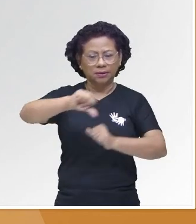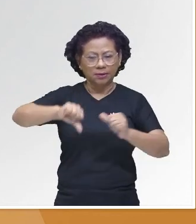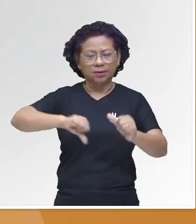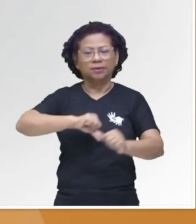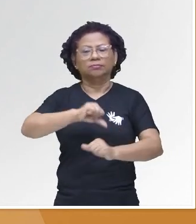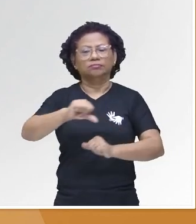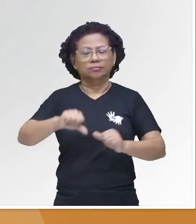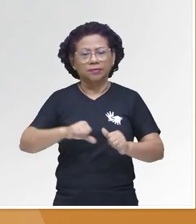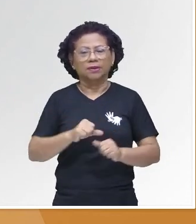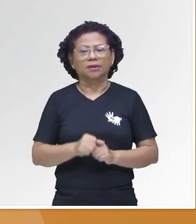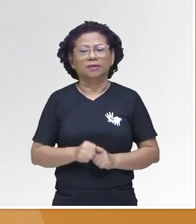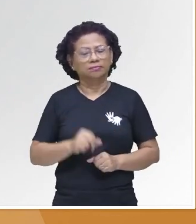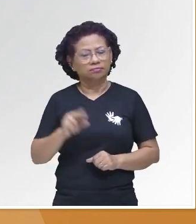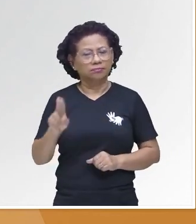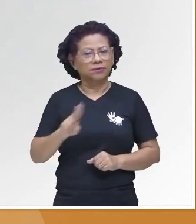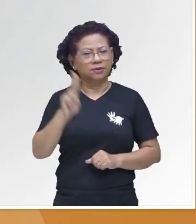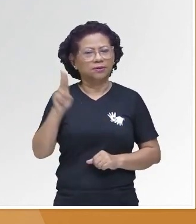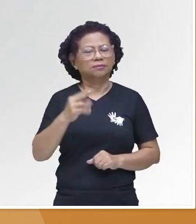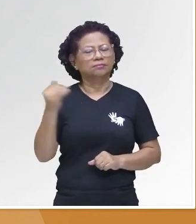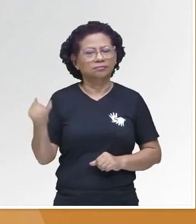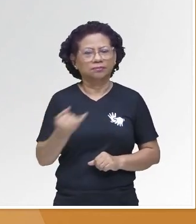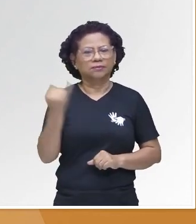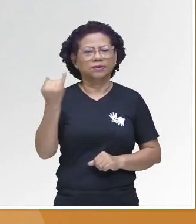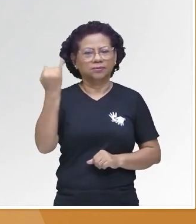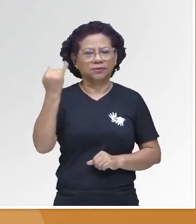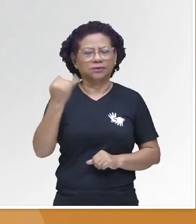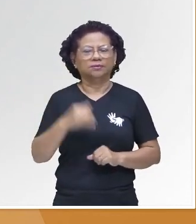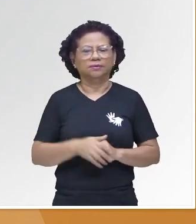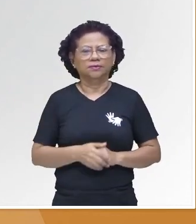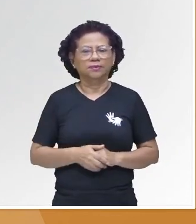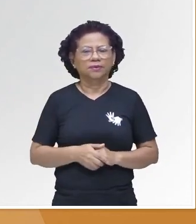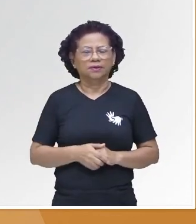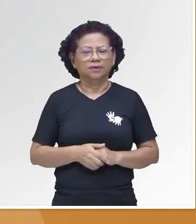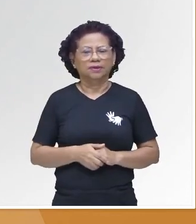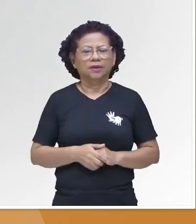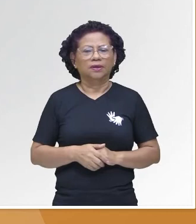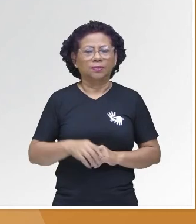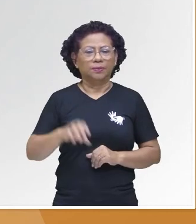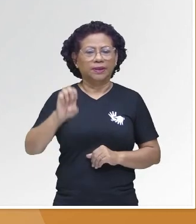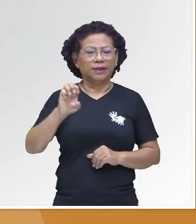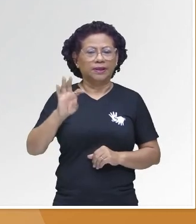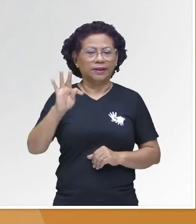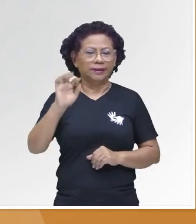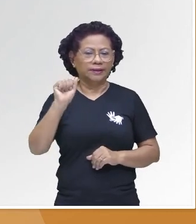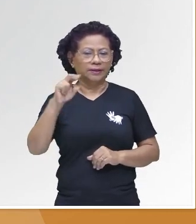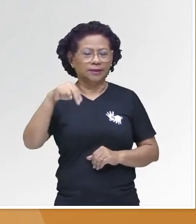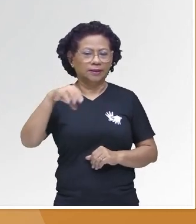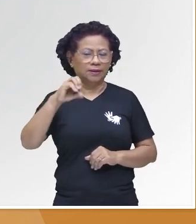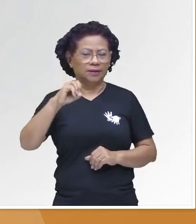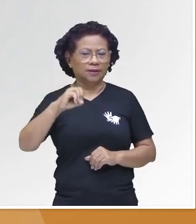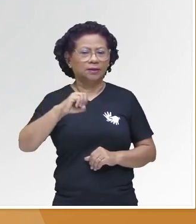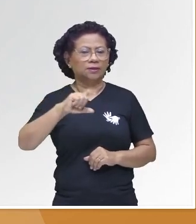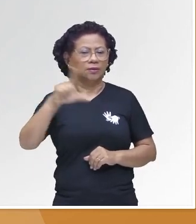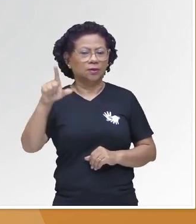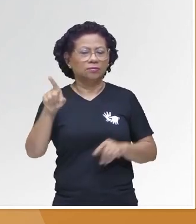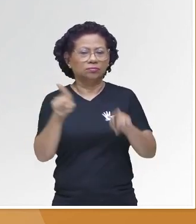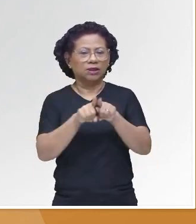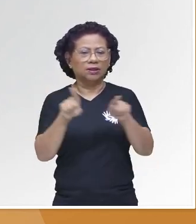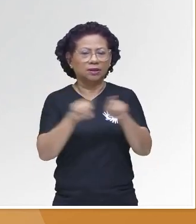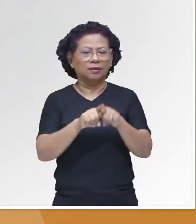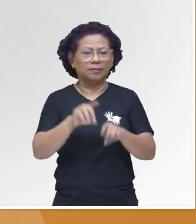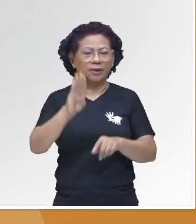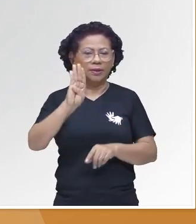matéria-prima, vão ser utilizados principalmente o etanol e o biodiesel, que nós também já falamos,